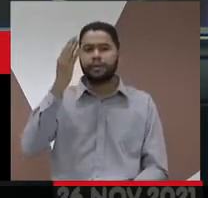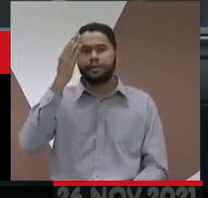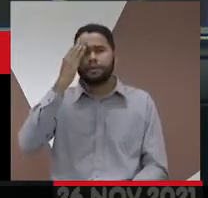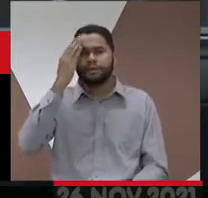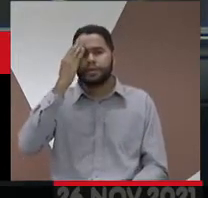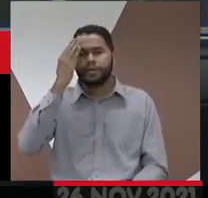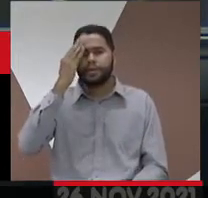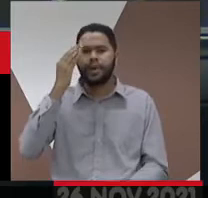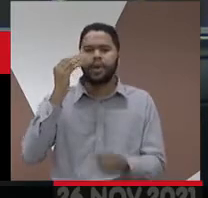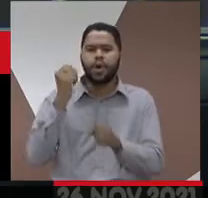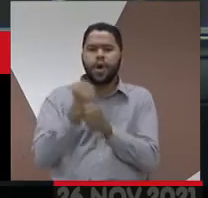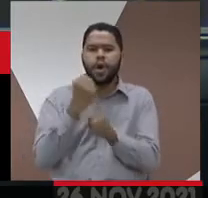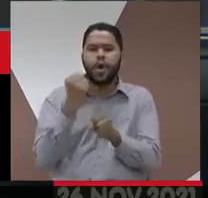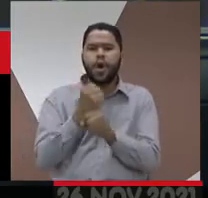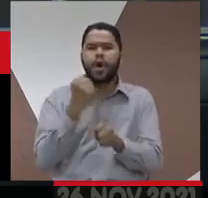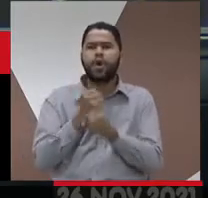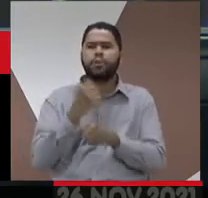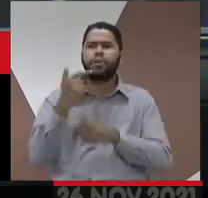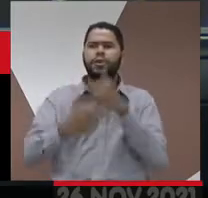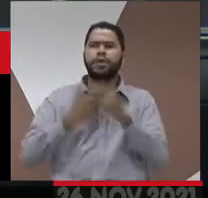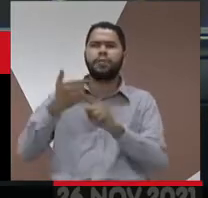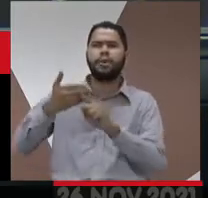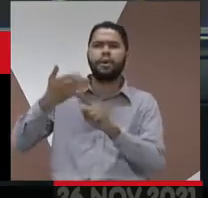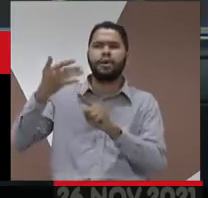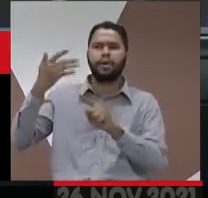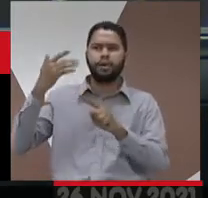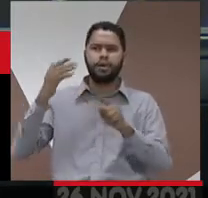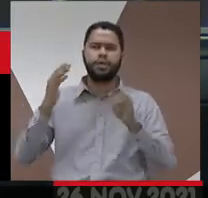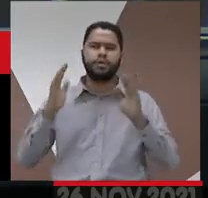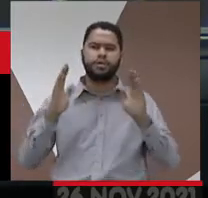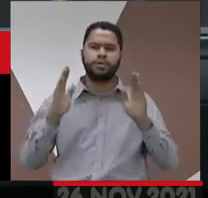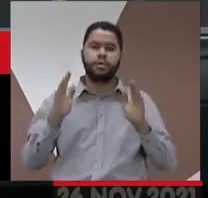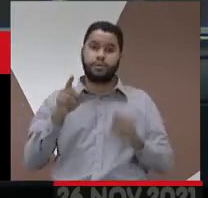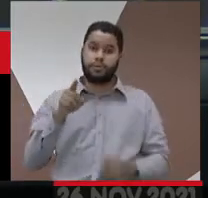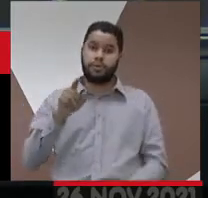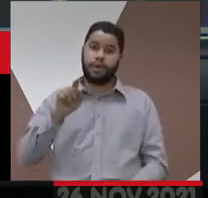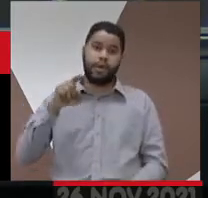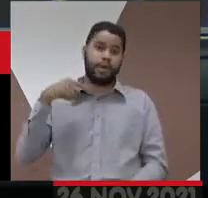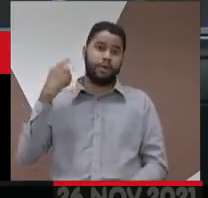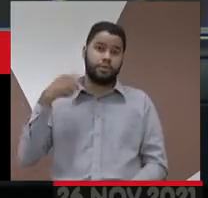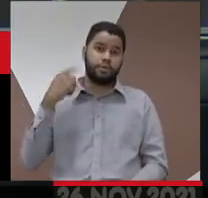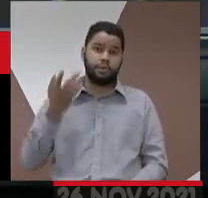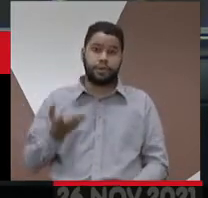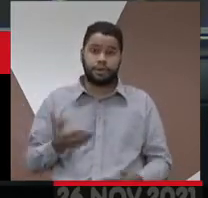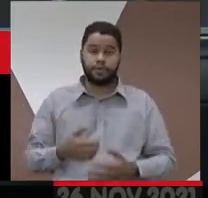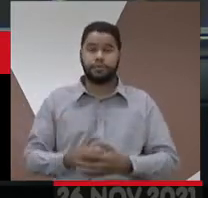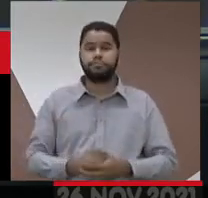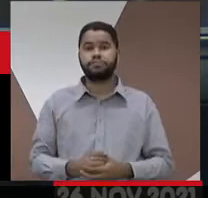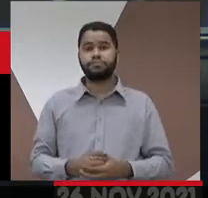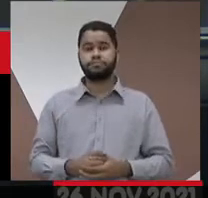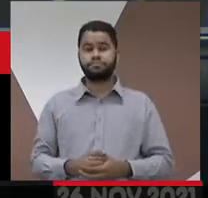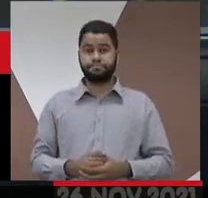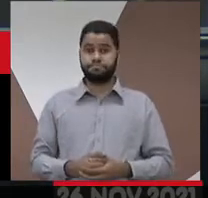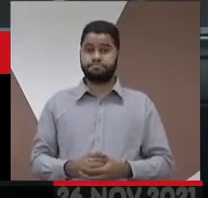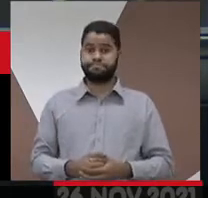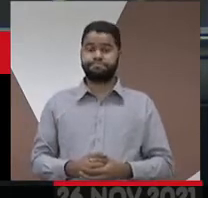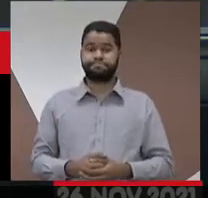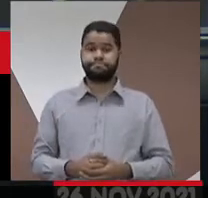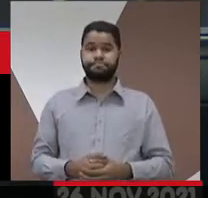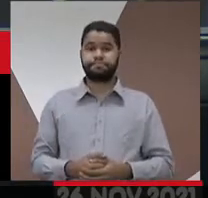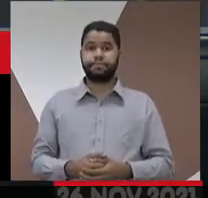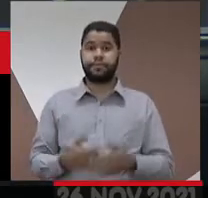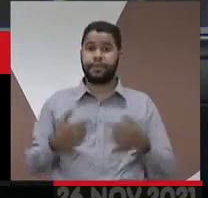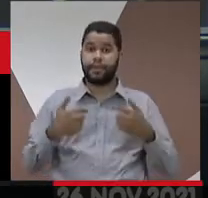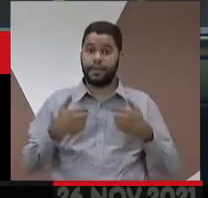em que obra que o senhor trabalhou aí, eu fiquei sabendo que o senhor era advogado. Então, é o seguinte,